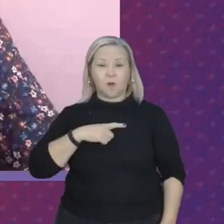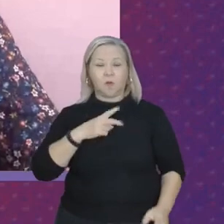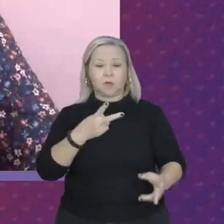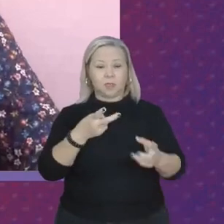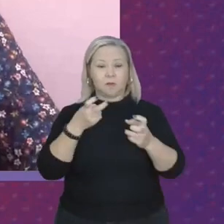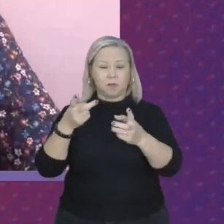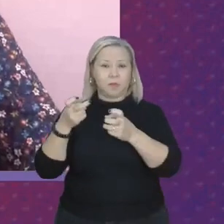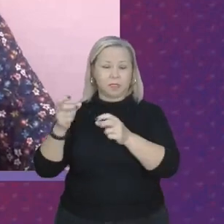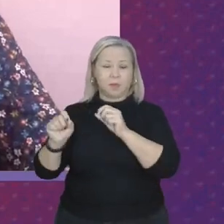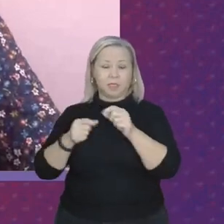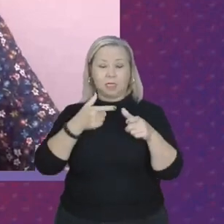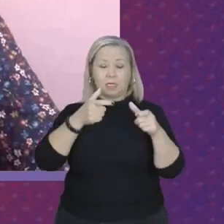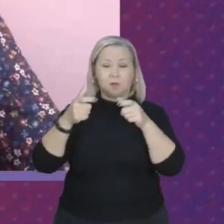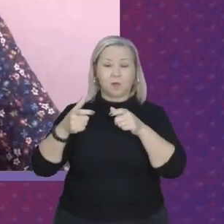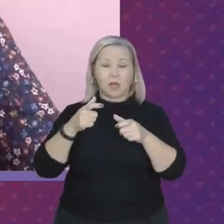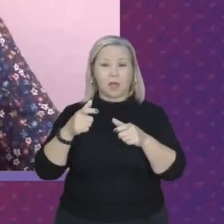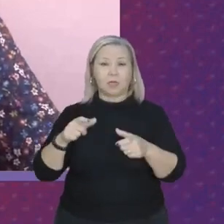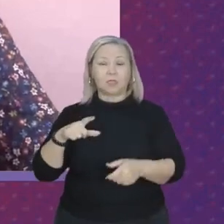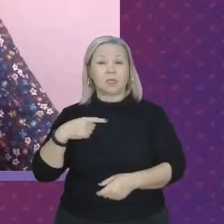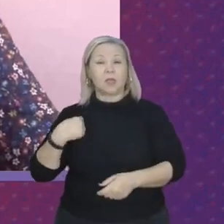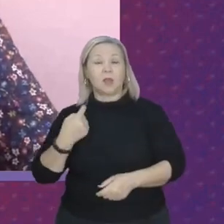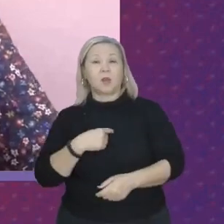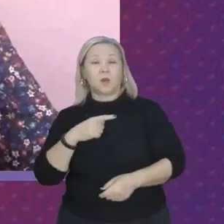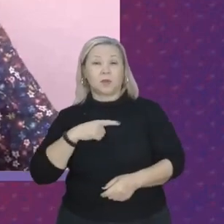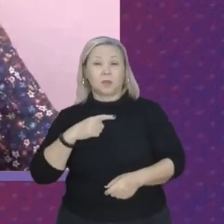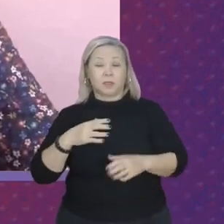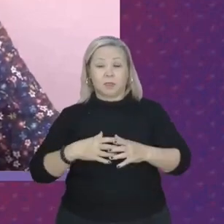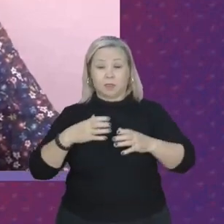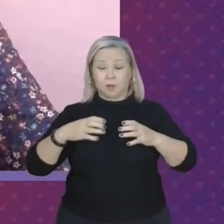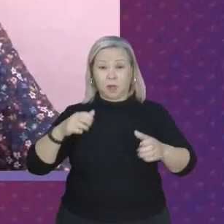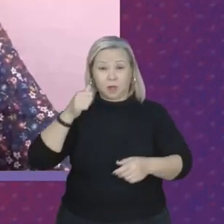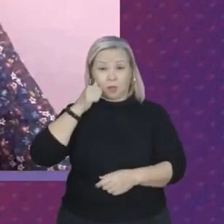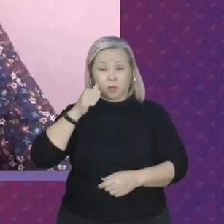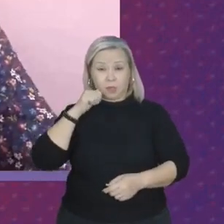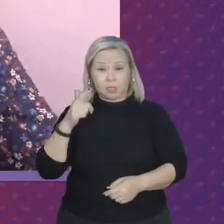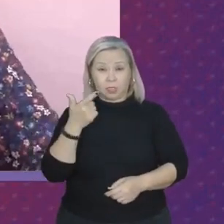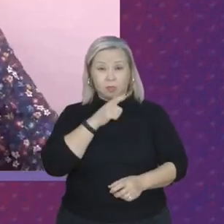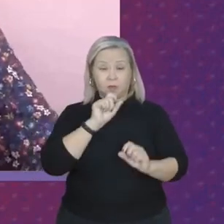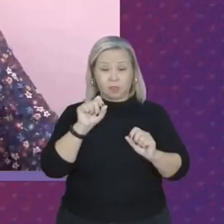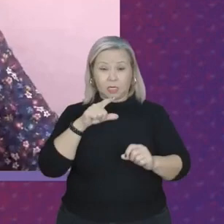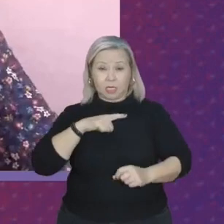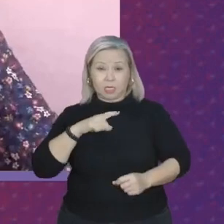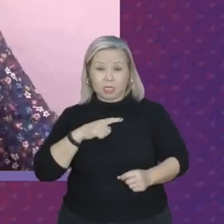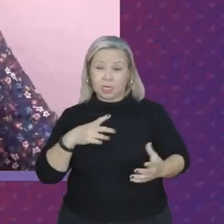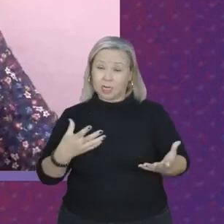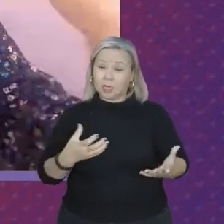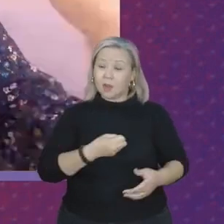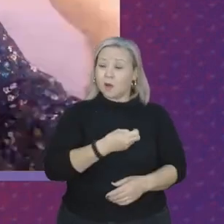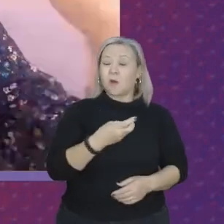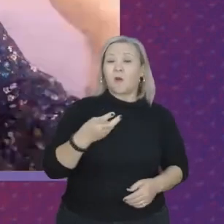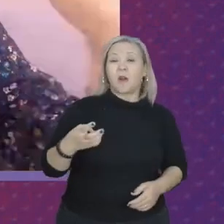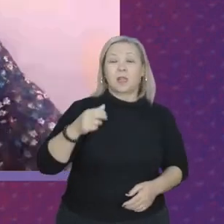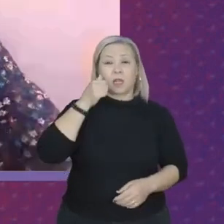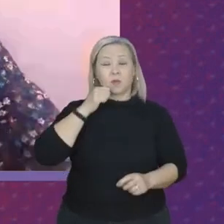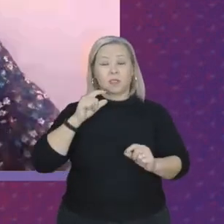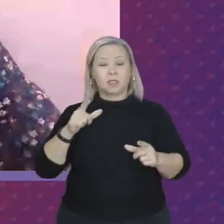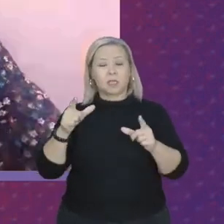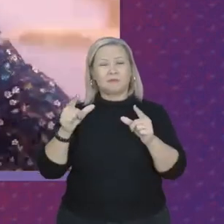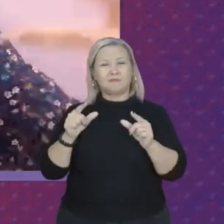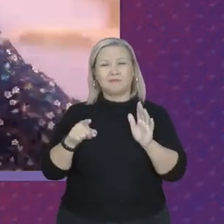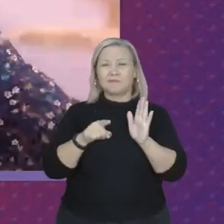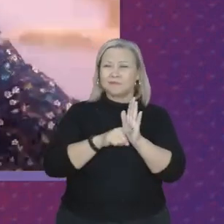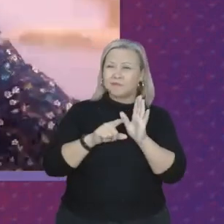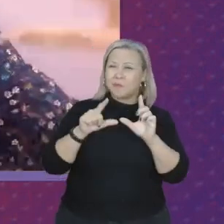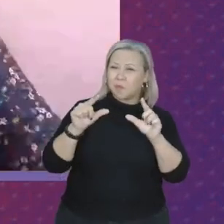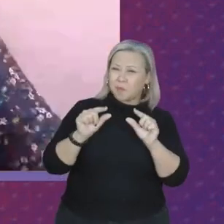é que espaços onde nós temos uma maioria de mulheres, onde a gente consegue ter uma quantidade maior de mulheres, a gente tem menor quantidade